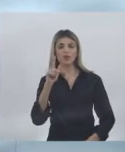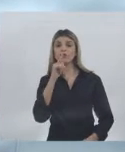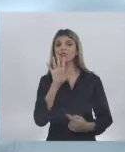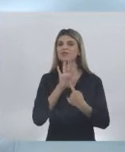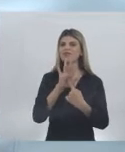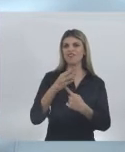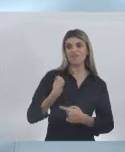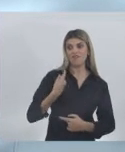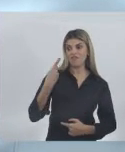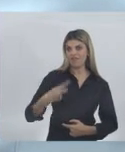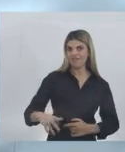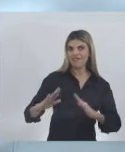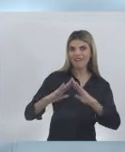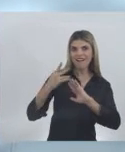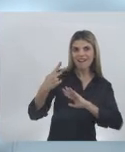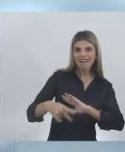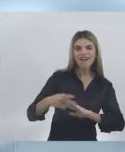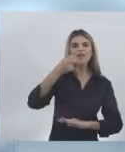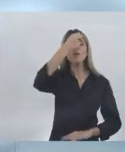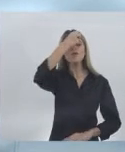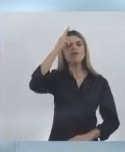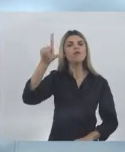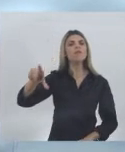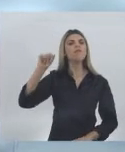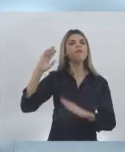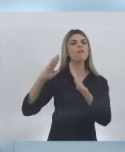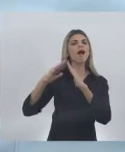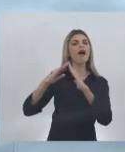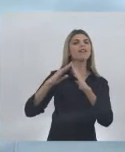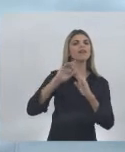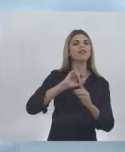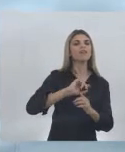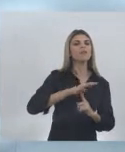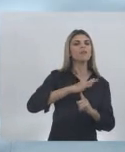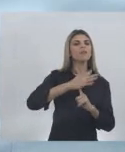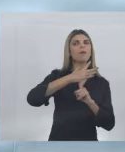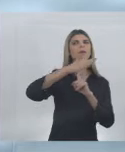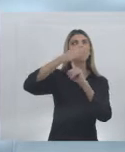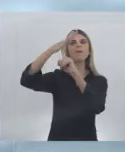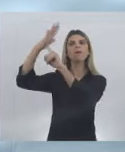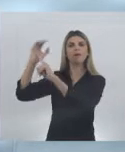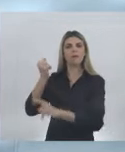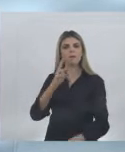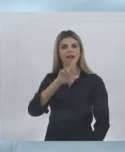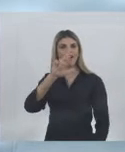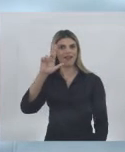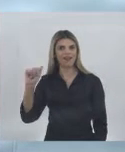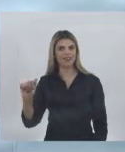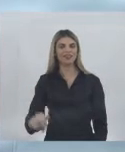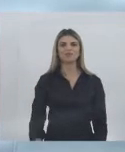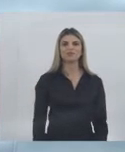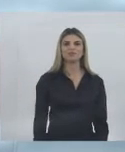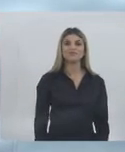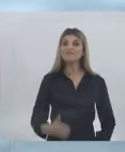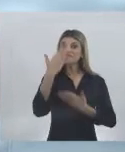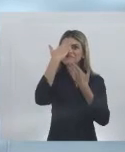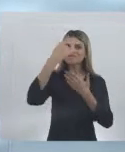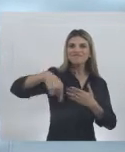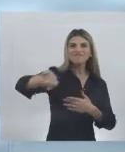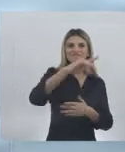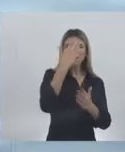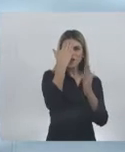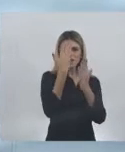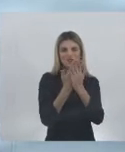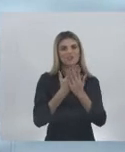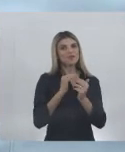depois é que ele resolveu ser político e ele sempre falou que lugar de gente boa